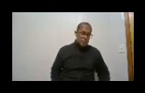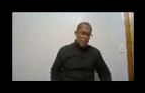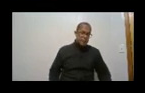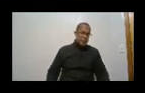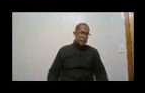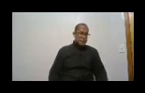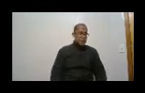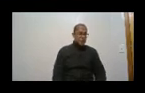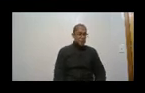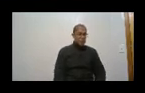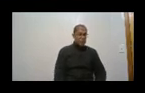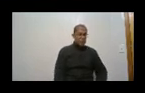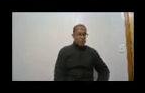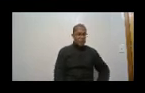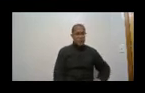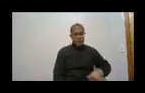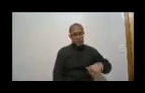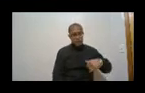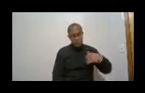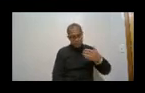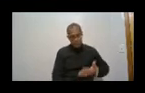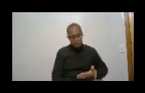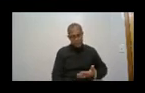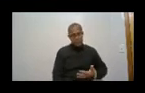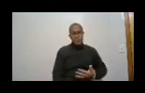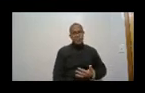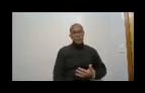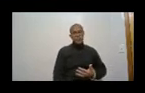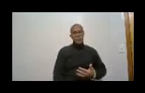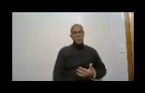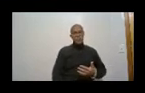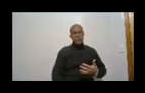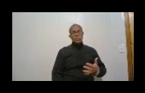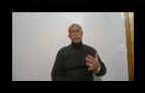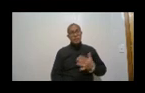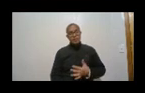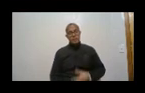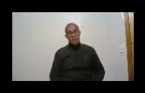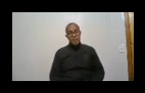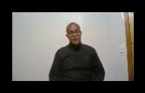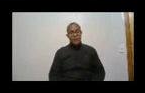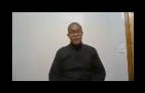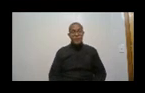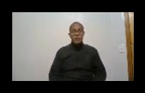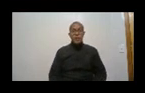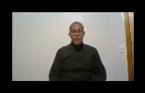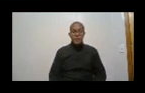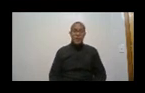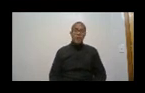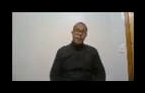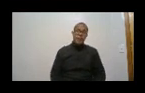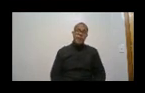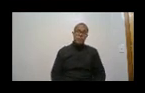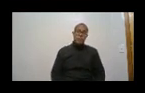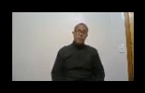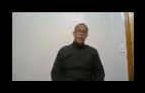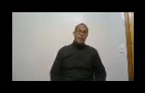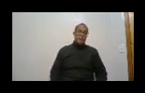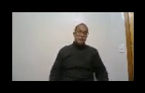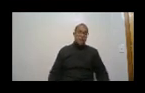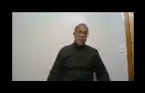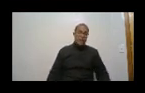os senhores, tá? Então, nós estamos discutindo farmacologia, estamos discutindo neste momento a farmacodinâmica, o